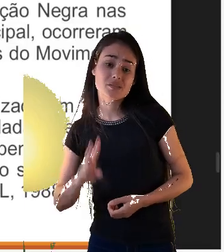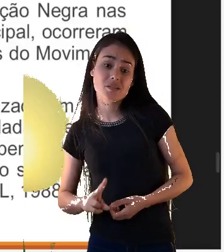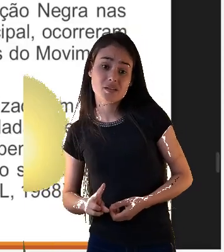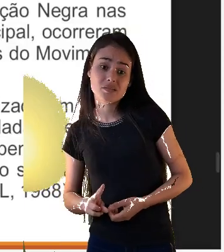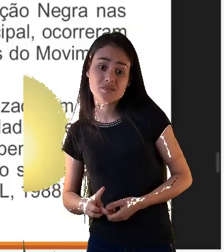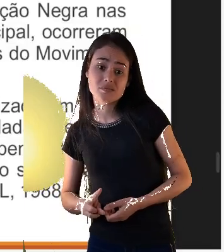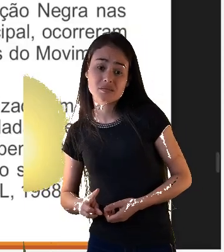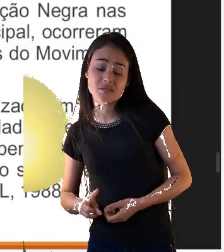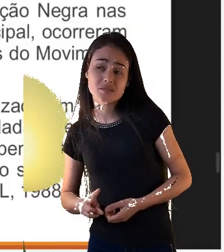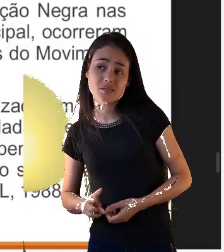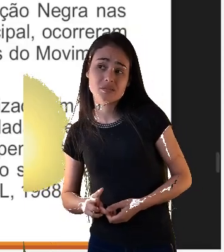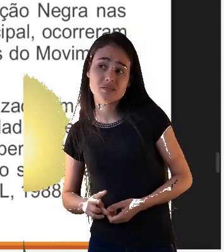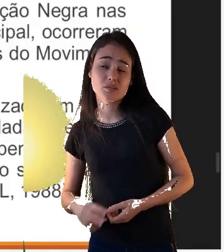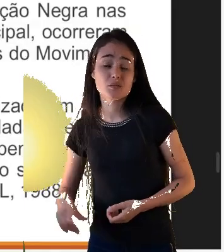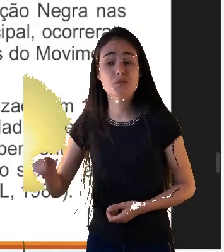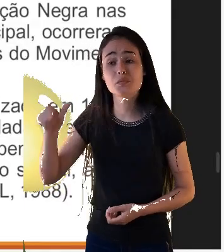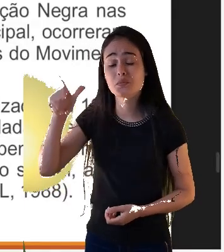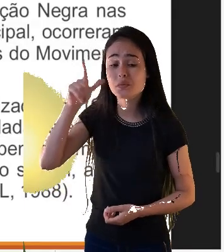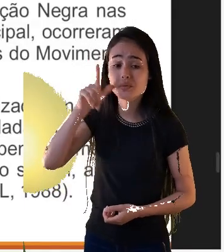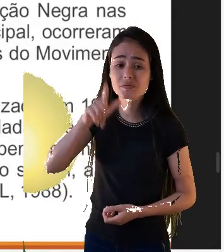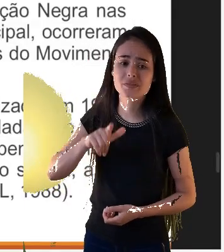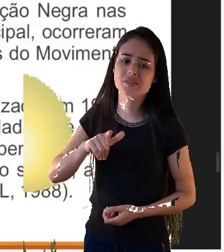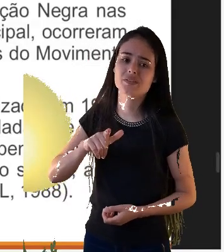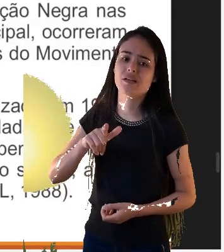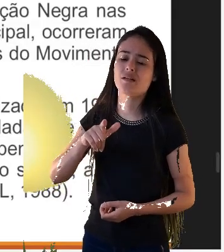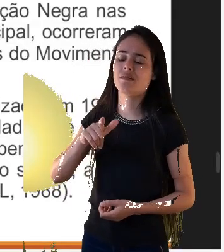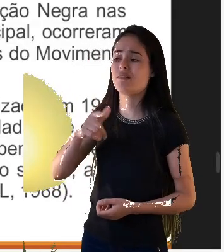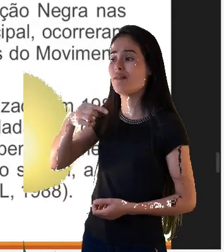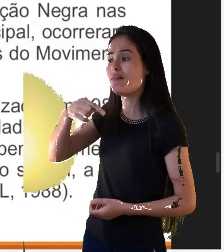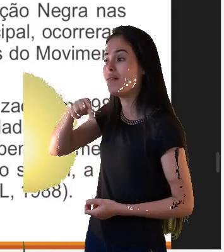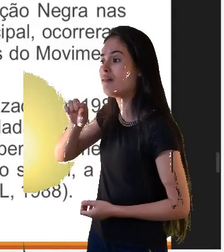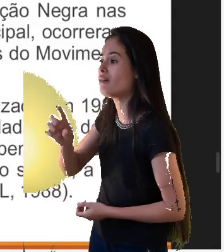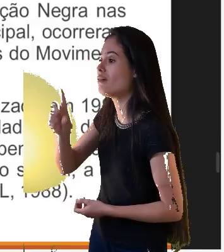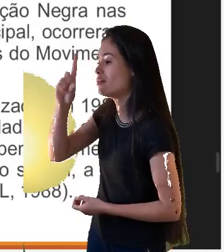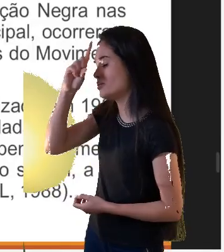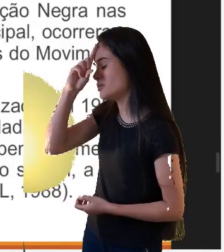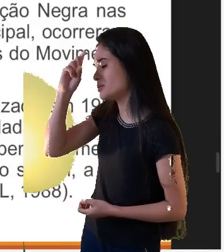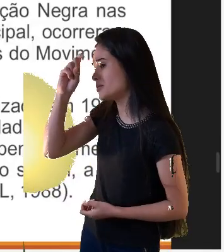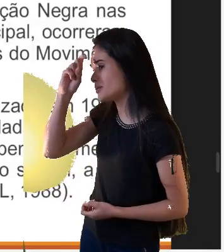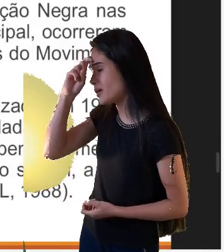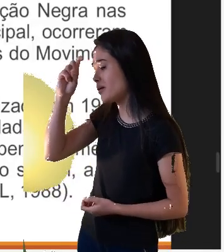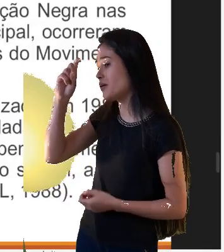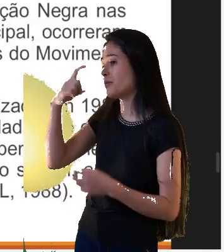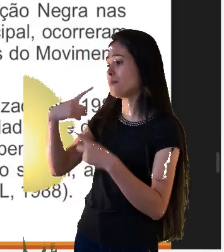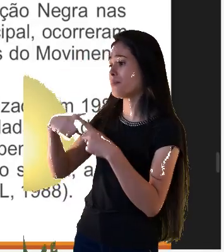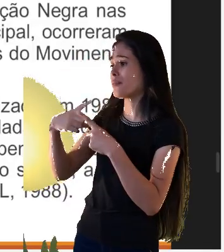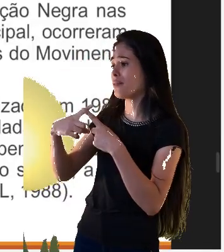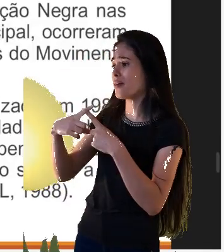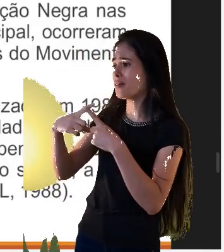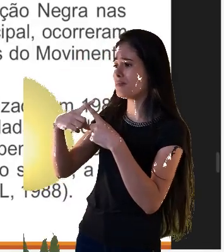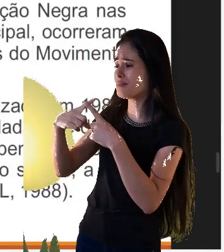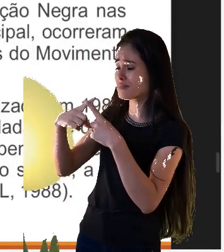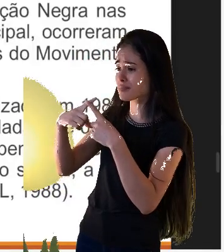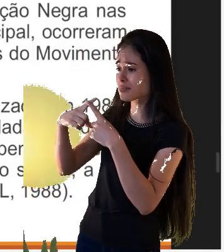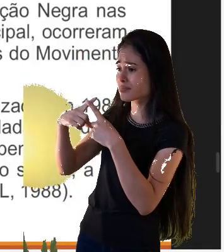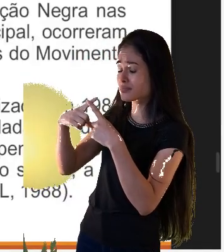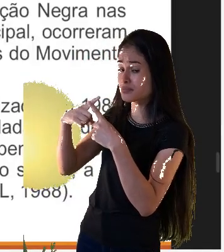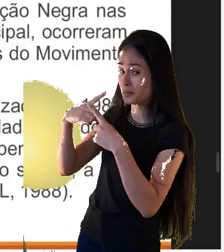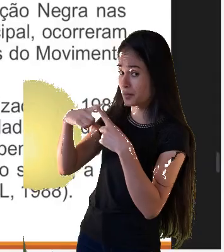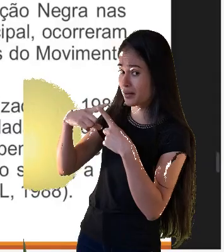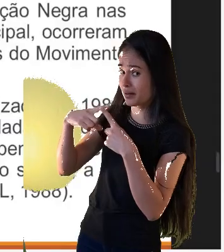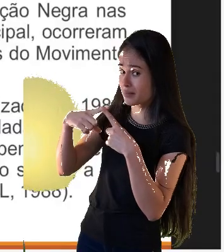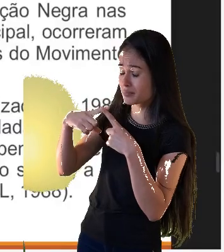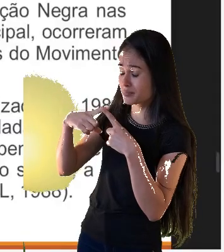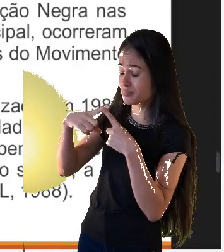direito que ainda é negado à população negra, né? A gente está começando